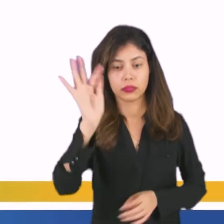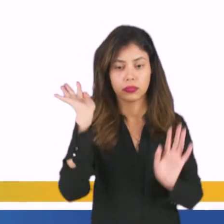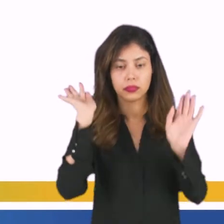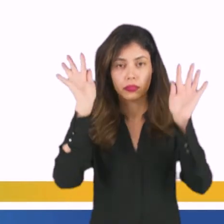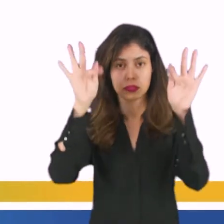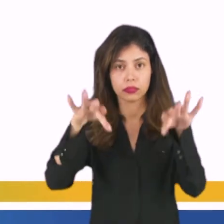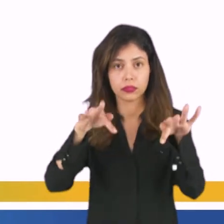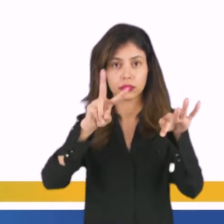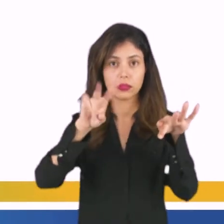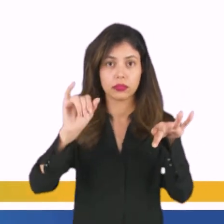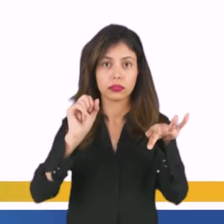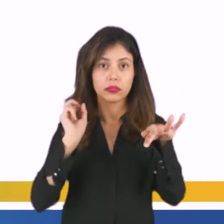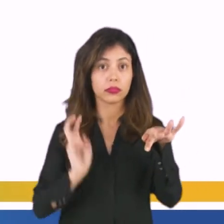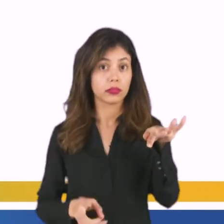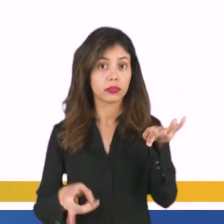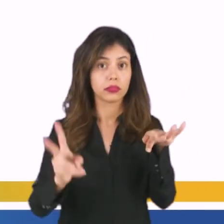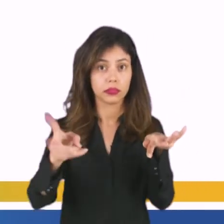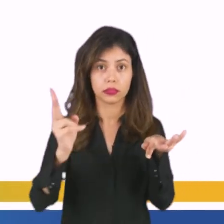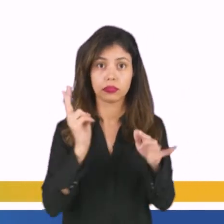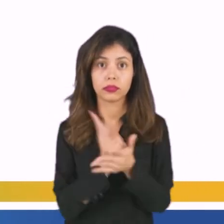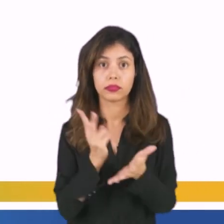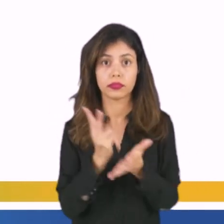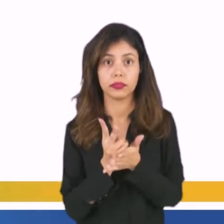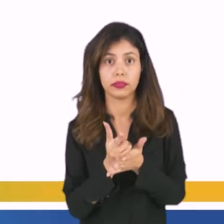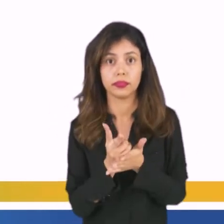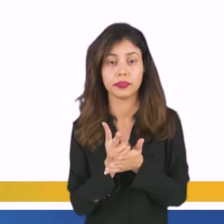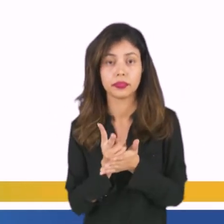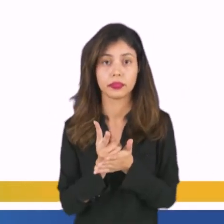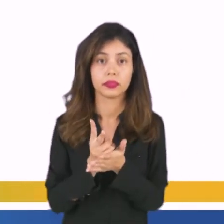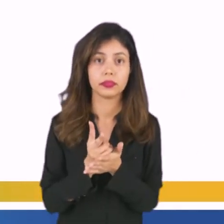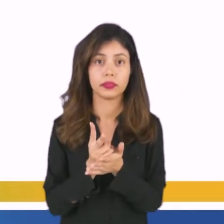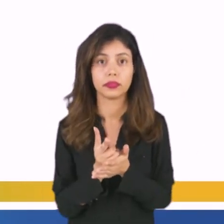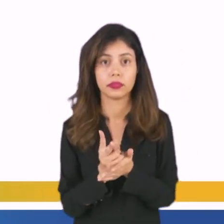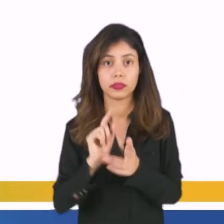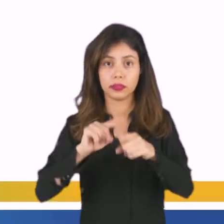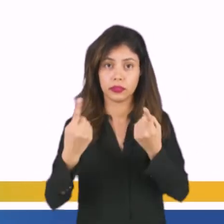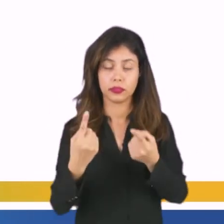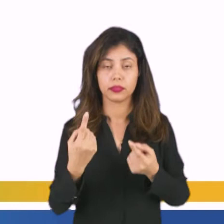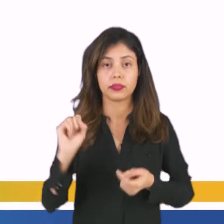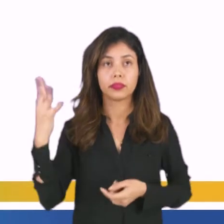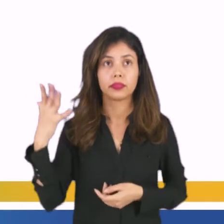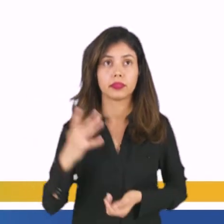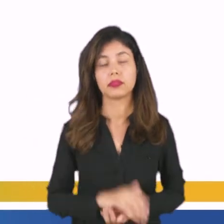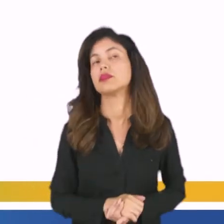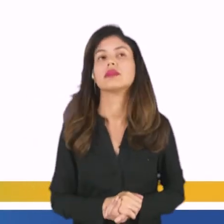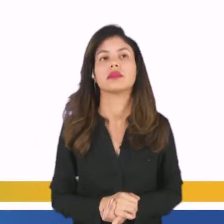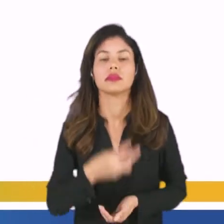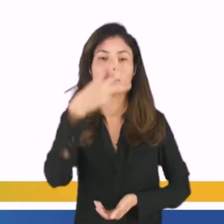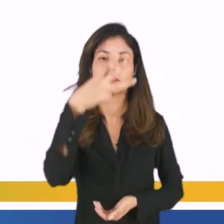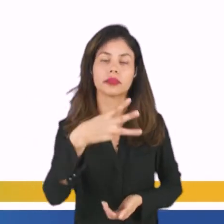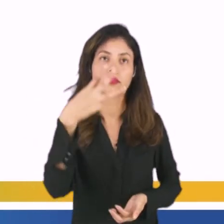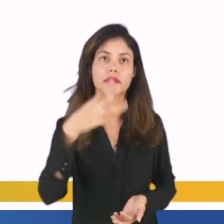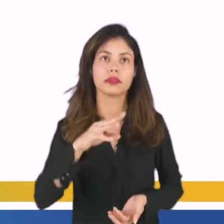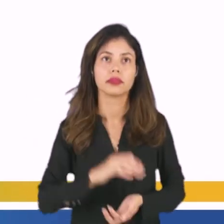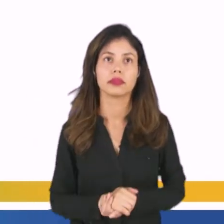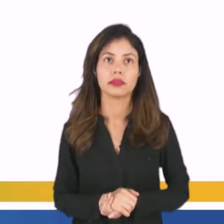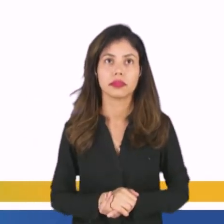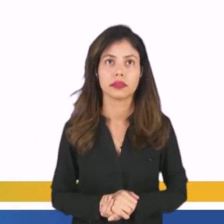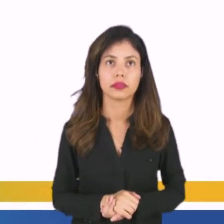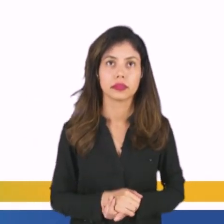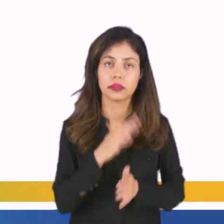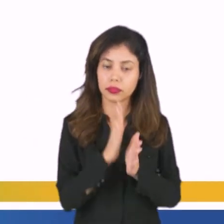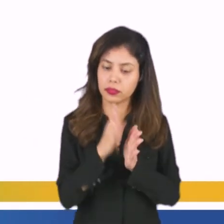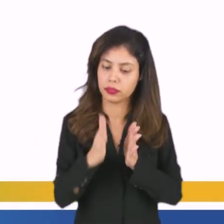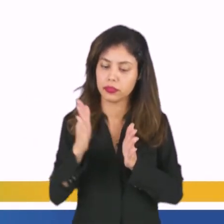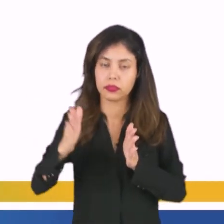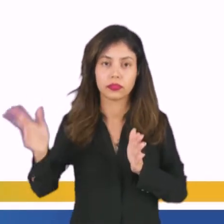para o infinito. Vai se repetir constantemente. Vamos a mais um caso. No caso 3, nós temos